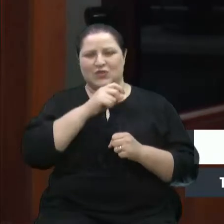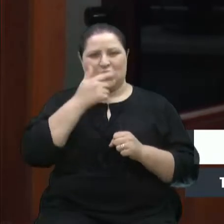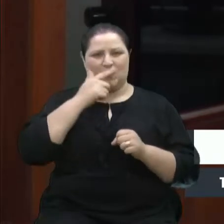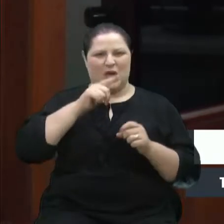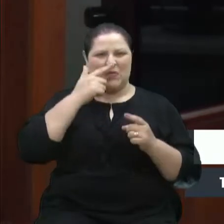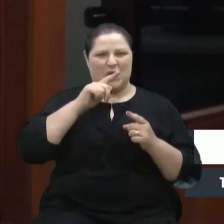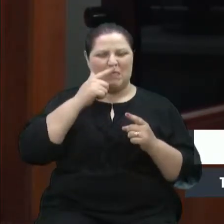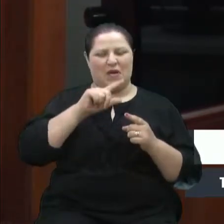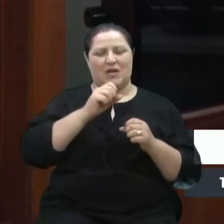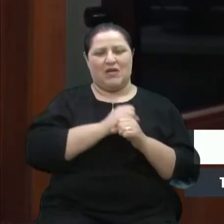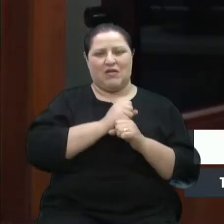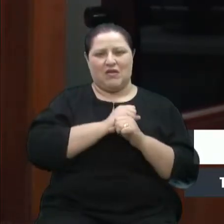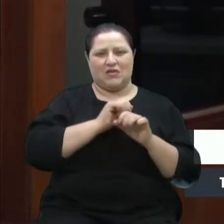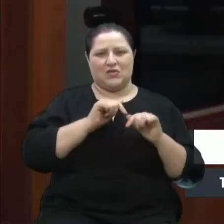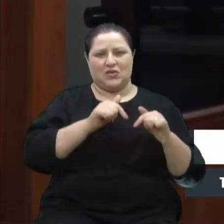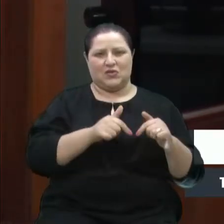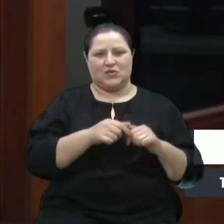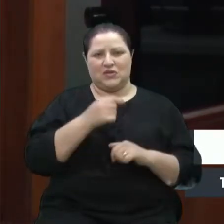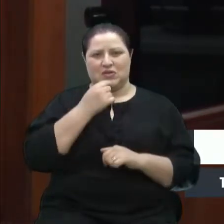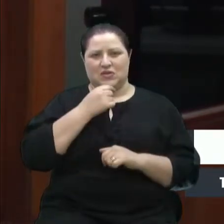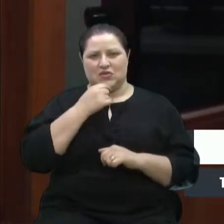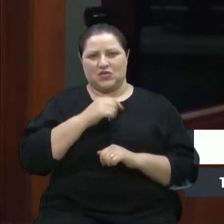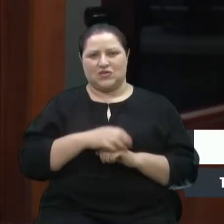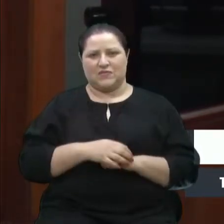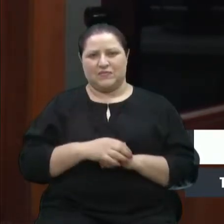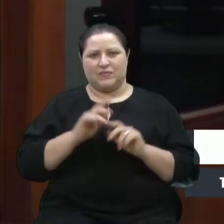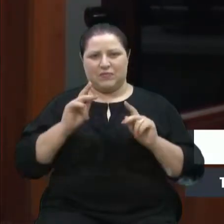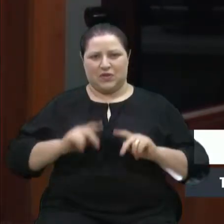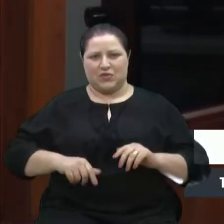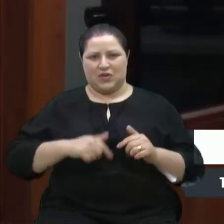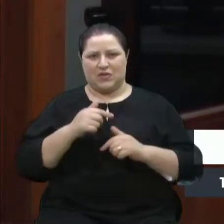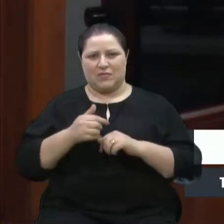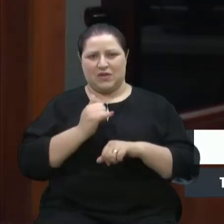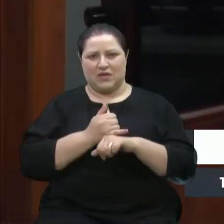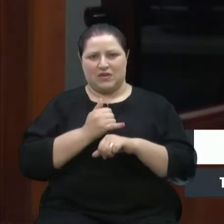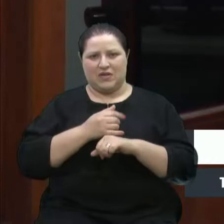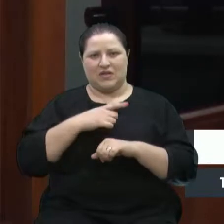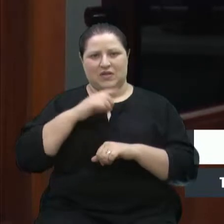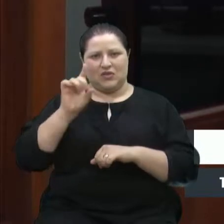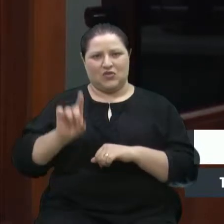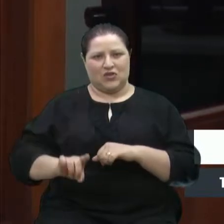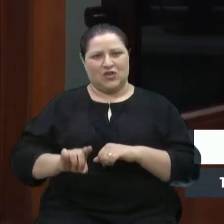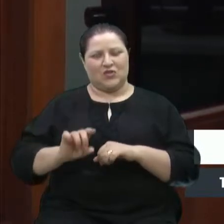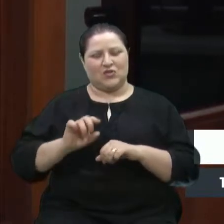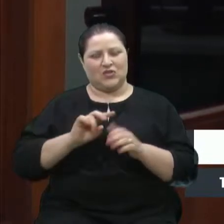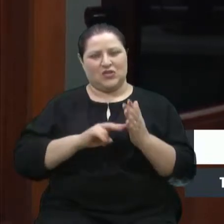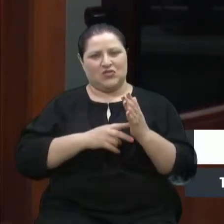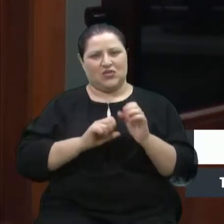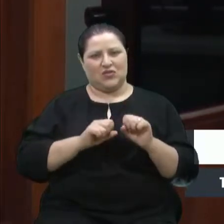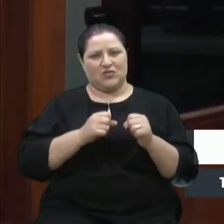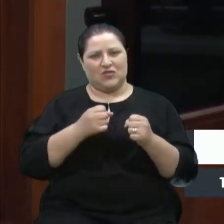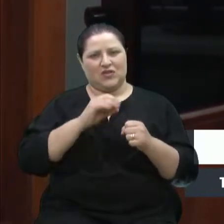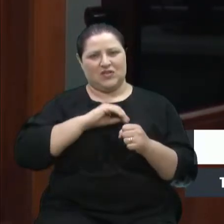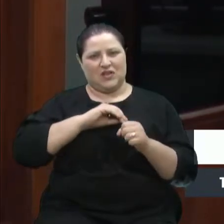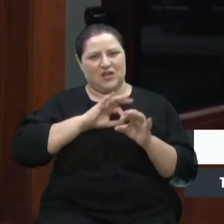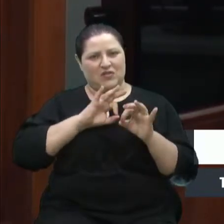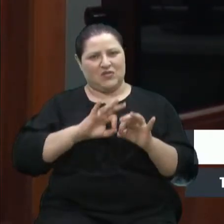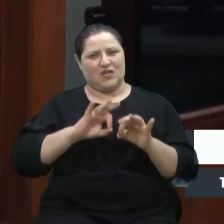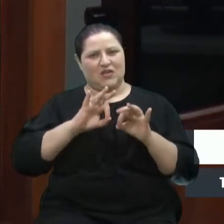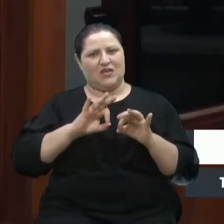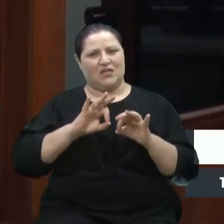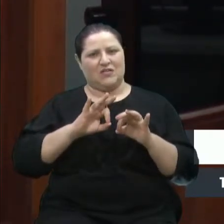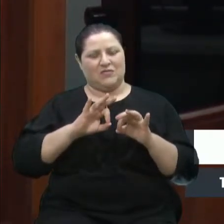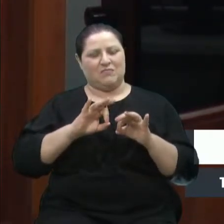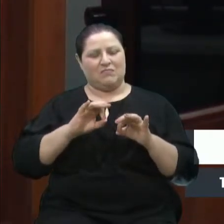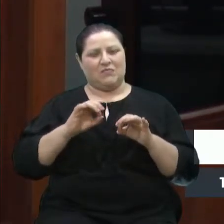Caxias do Sul os Metalúrgicos têm direito a um sindicato forte só na área decente condições dignas